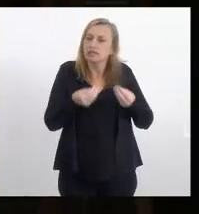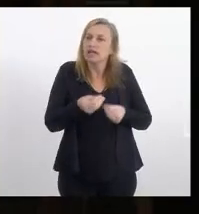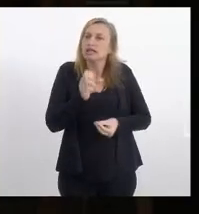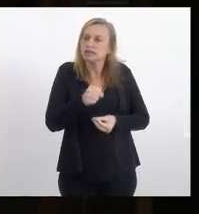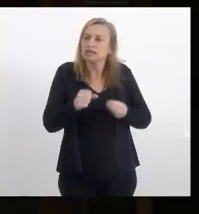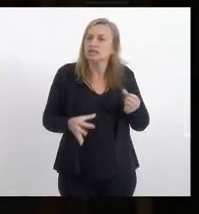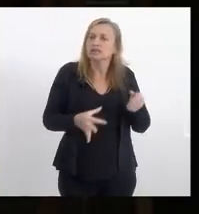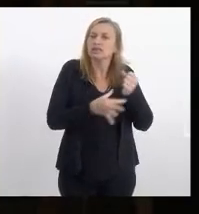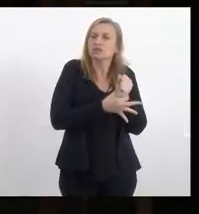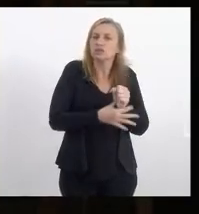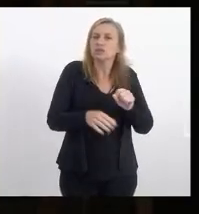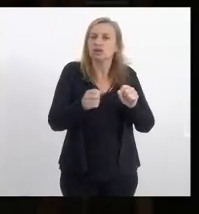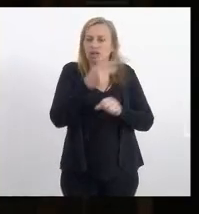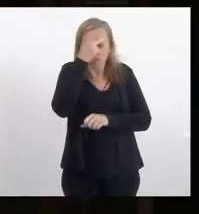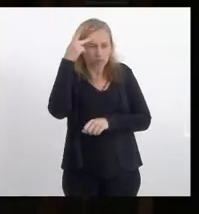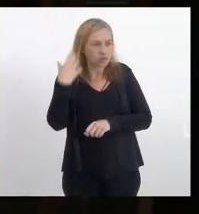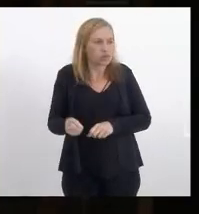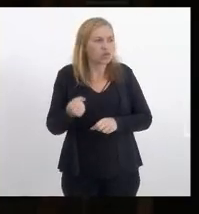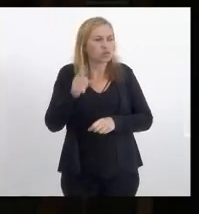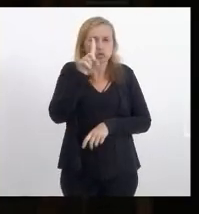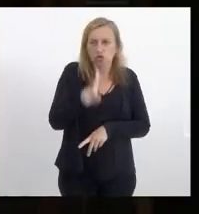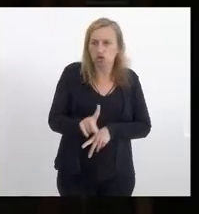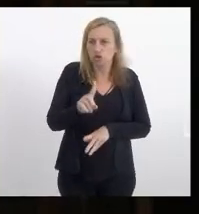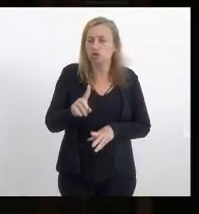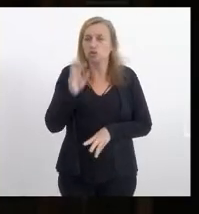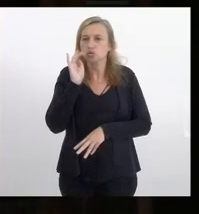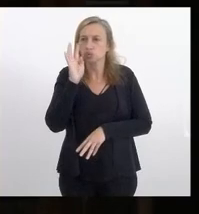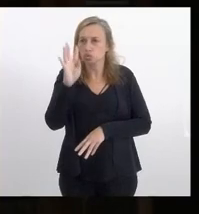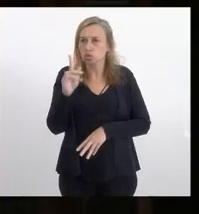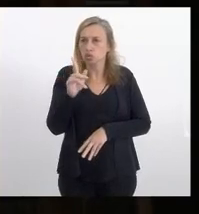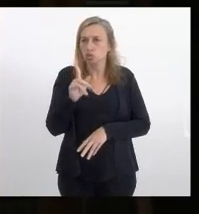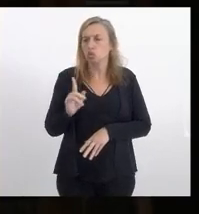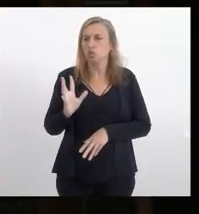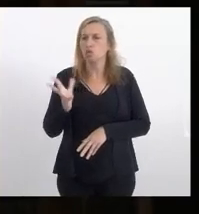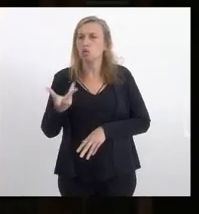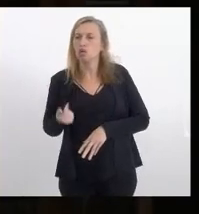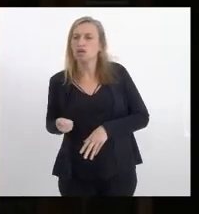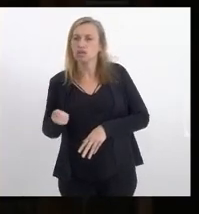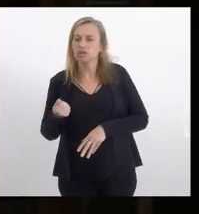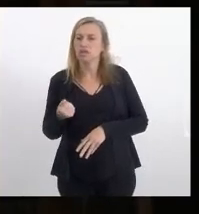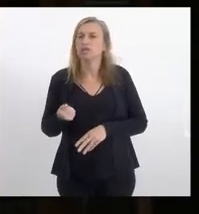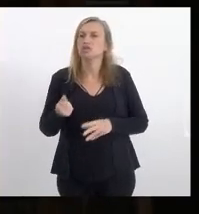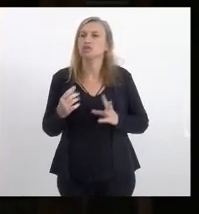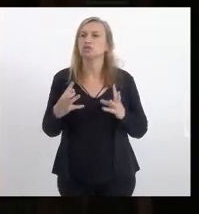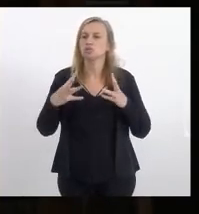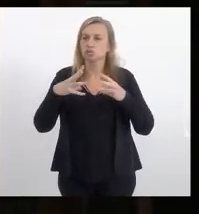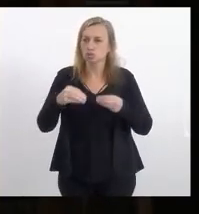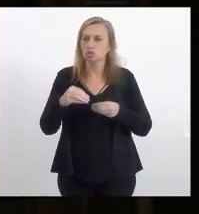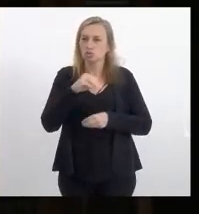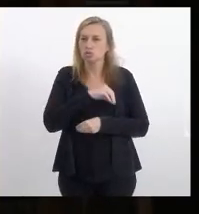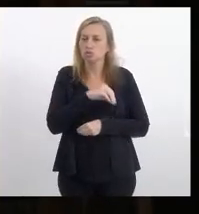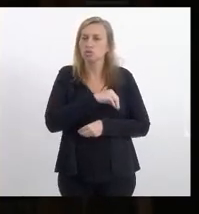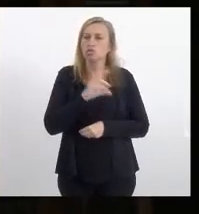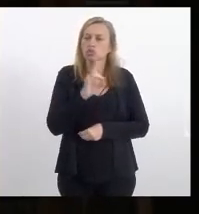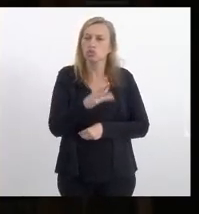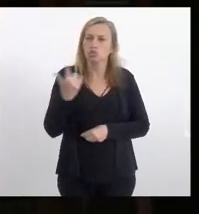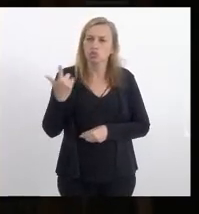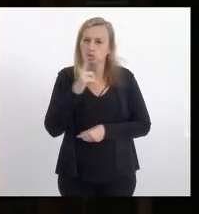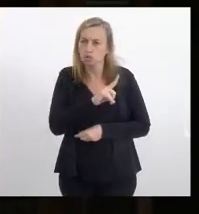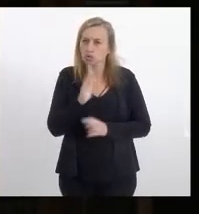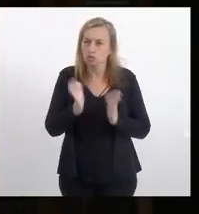senha segura essas pensionistas o direito à a tão sonhada a paridade e integralidade e que os hoje só é